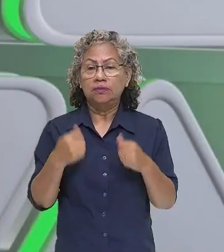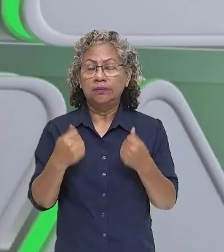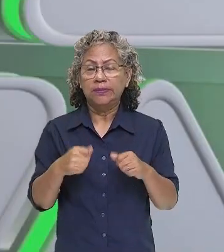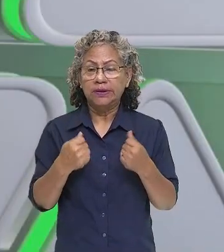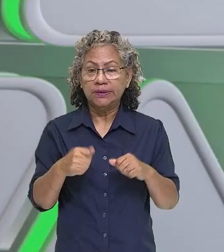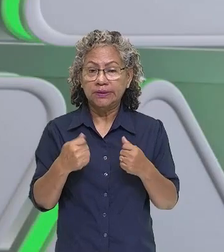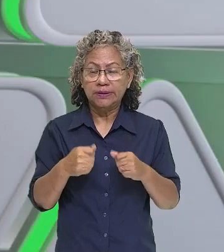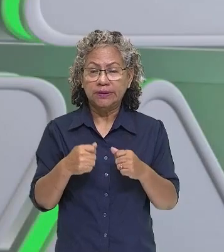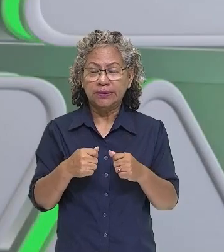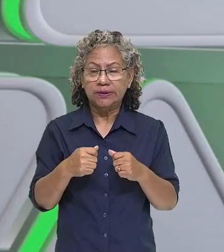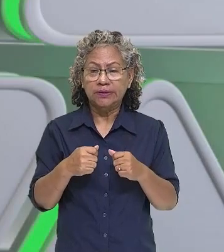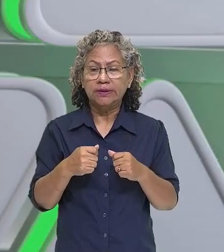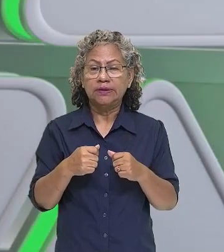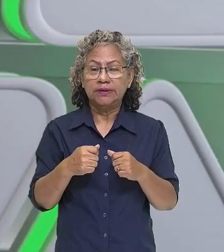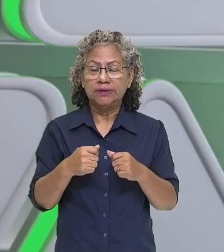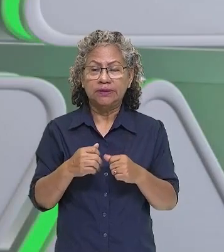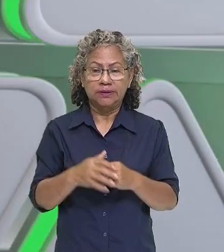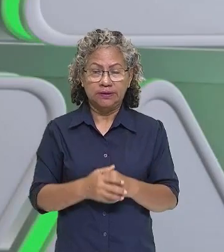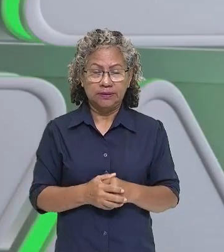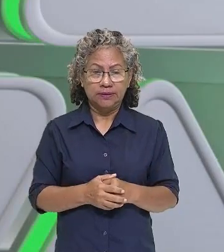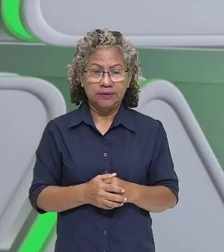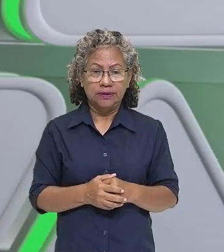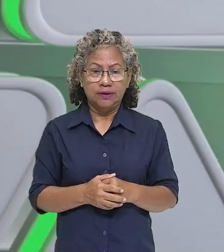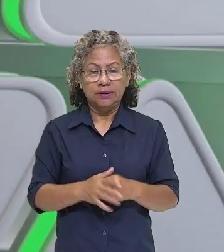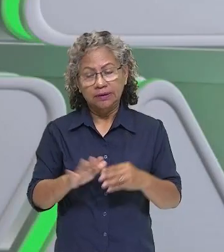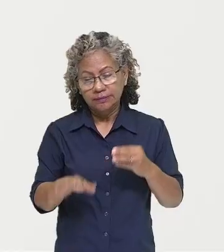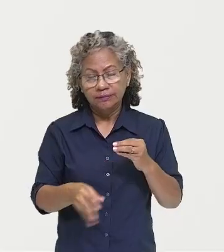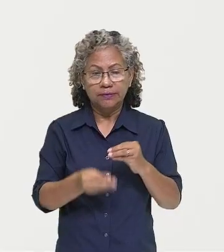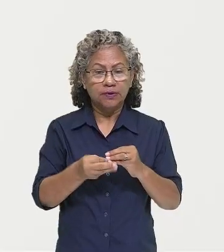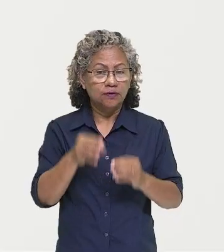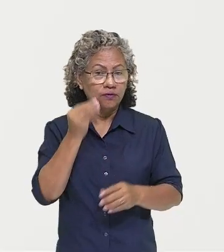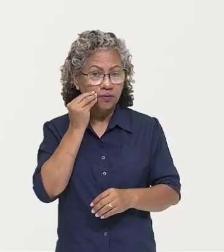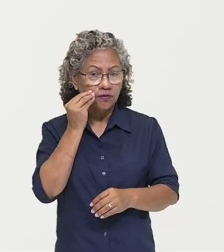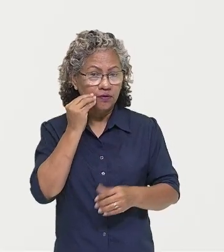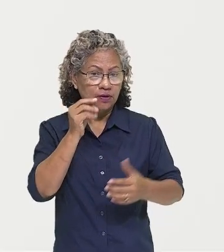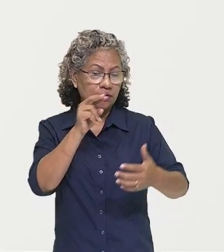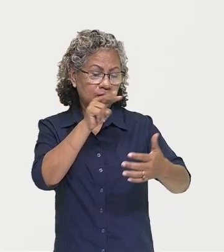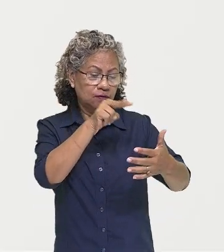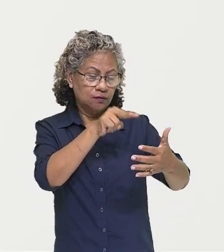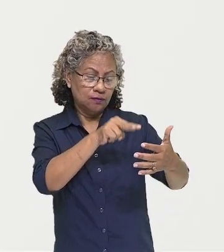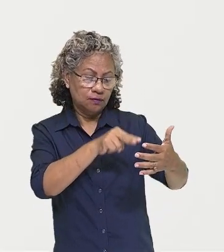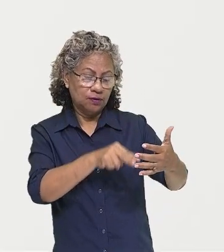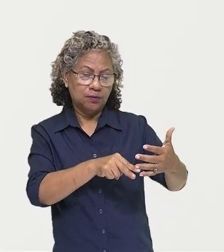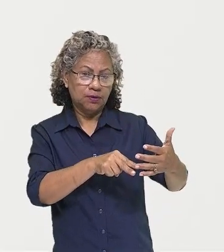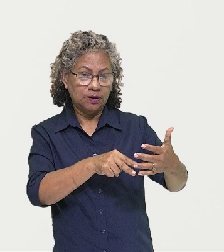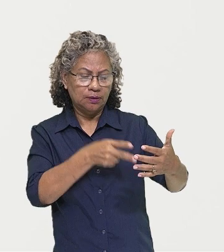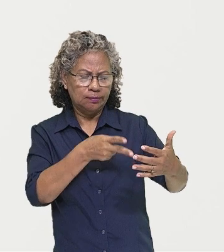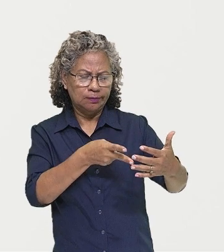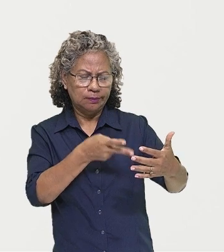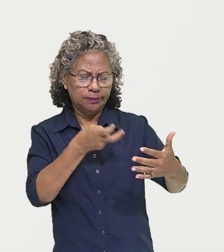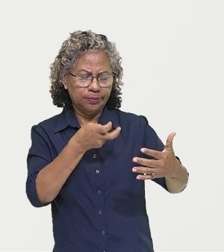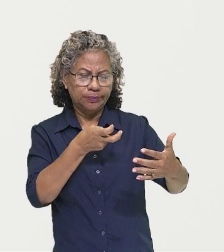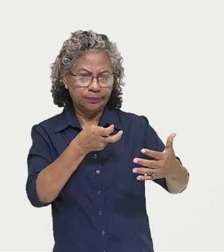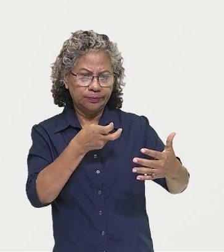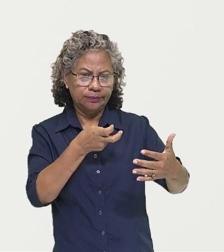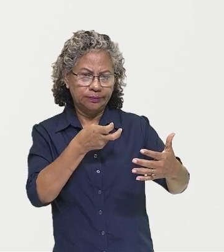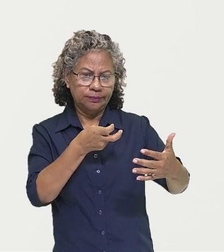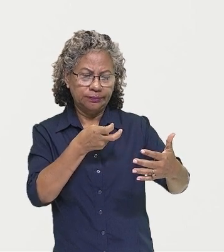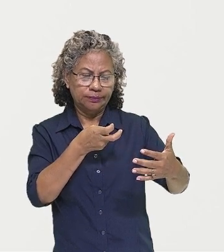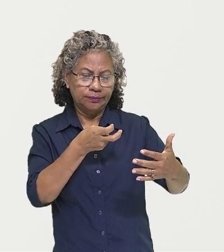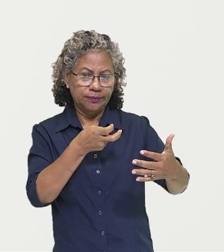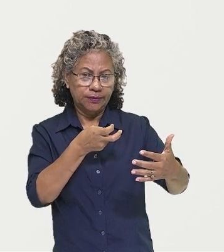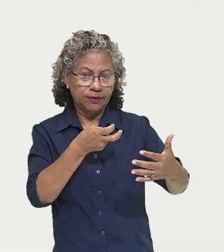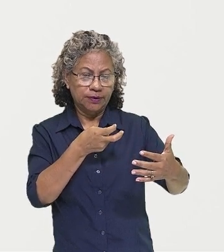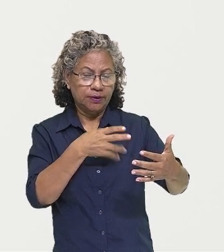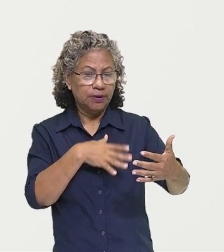uma grandeza, vamos verificar. Olha lá. No exemplo 3,